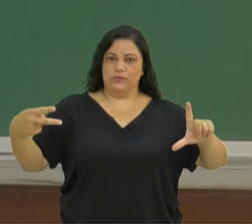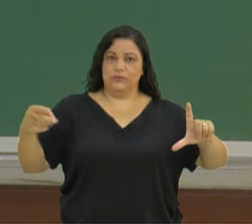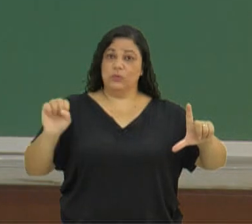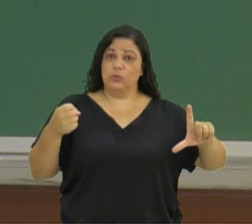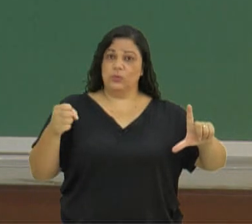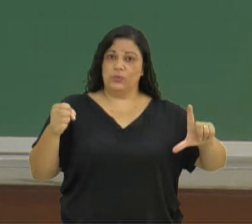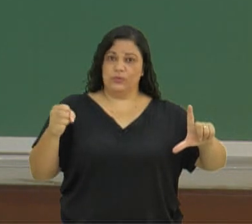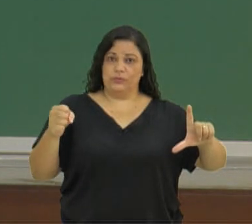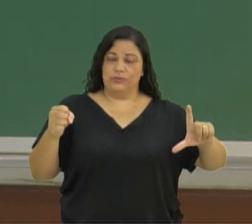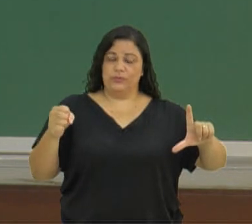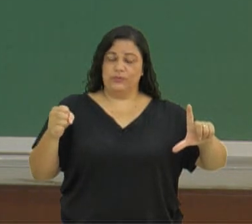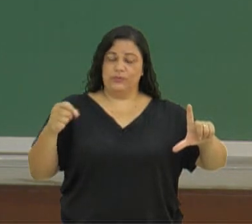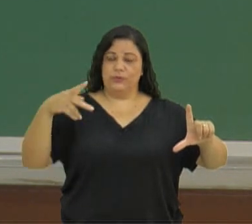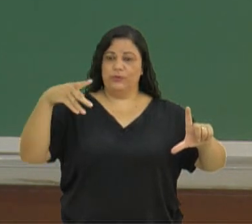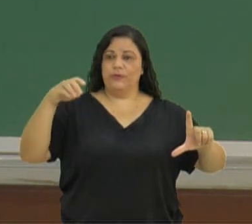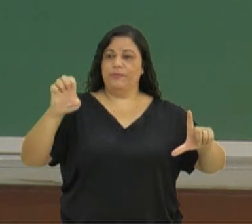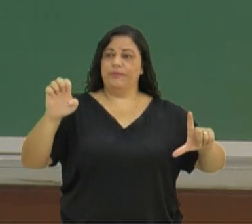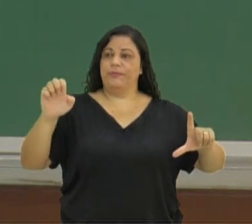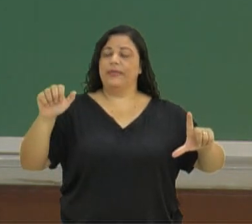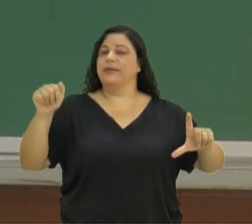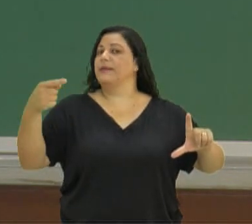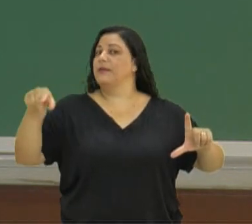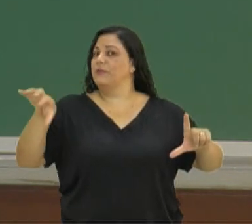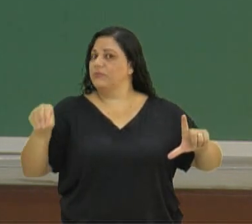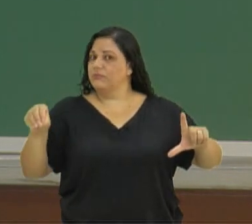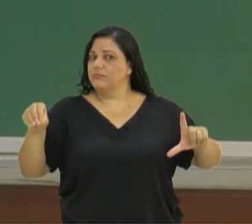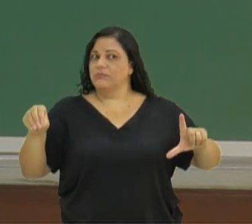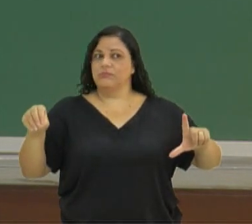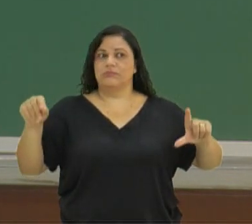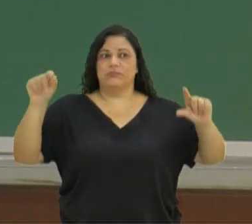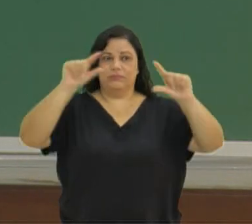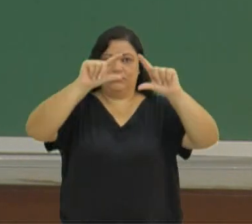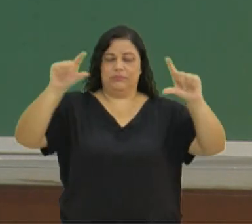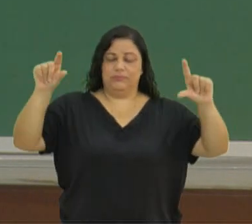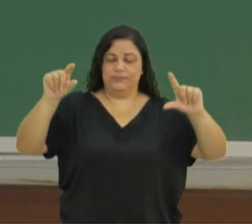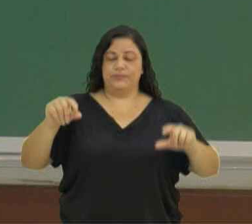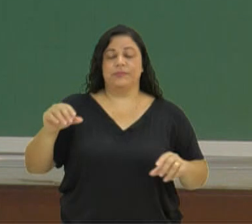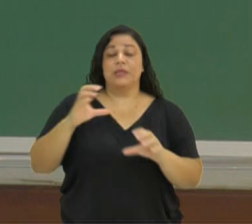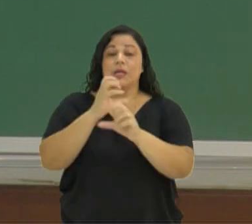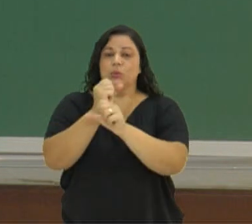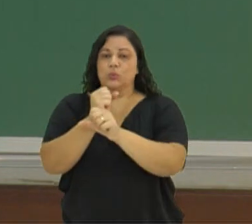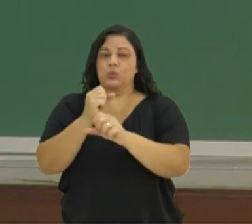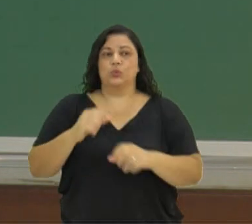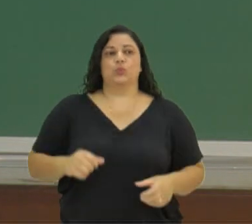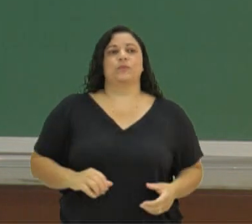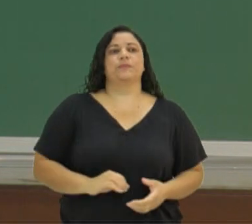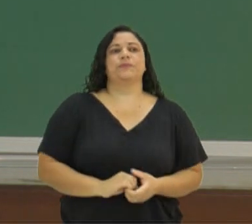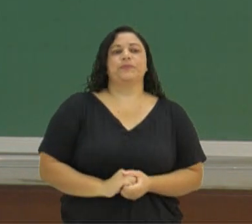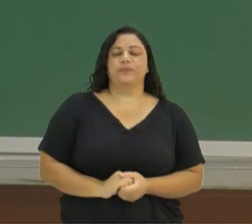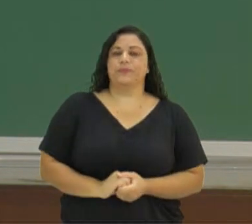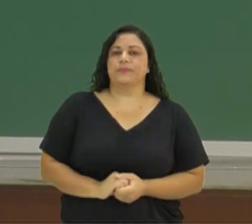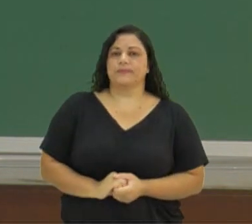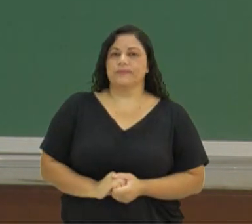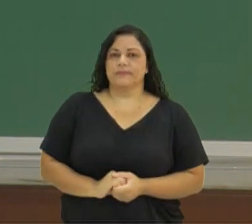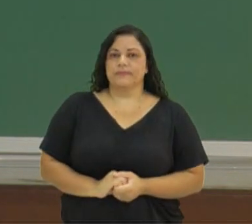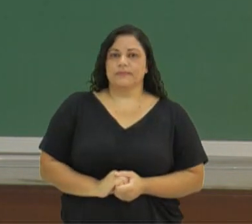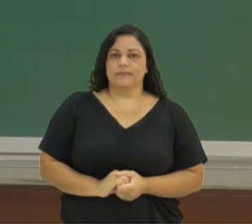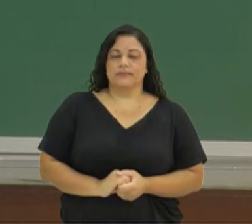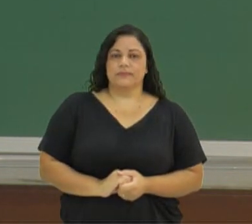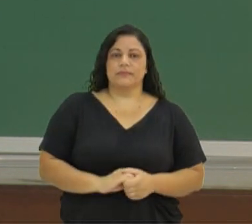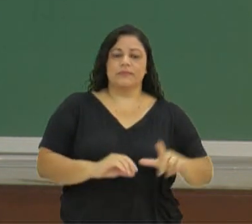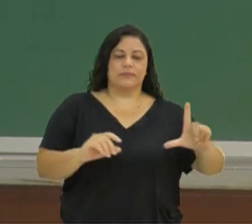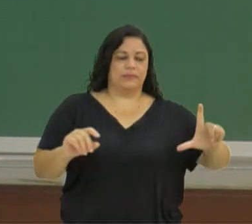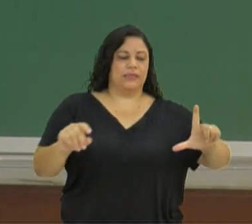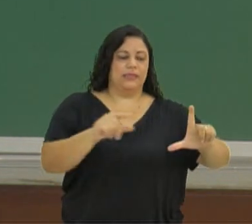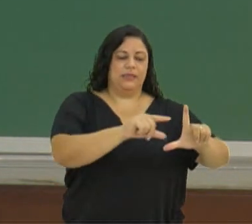peões, e na fileira 7 todos os 8 peões escuros. Na sequência, em cada